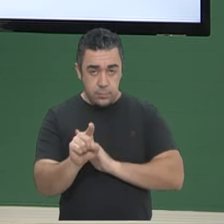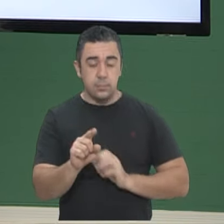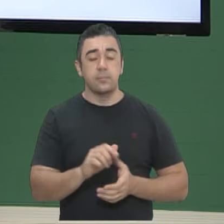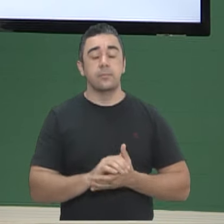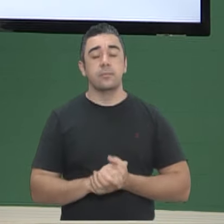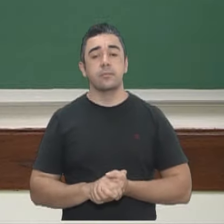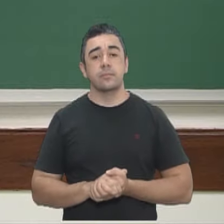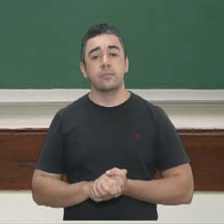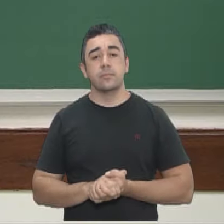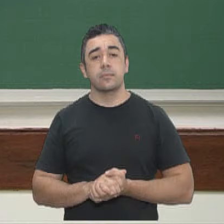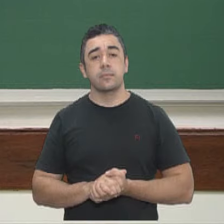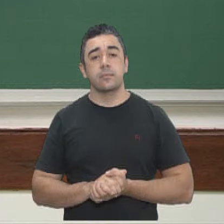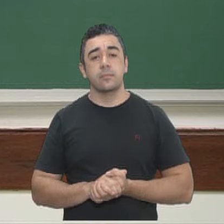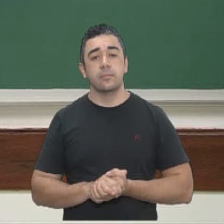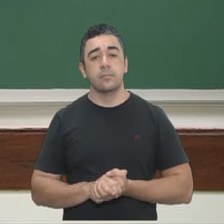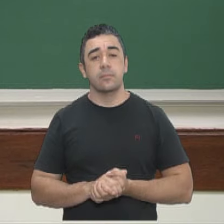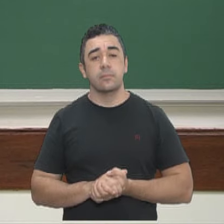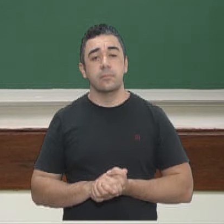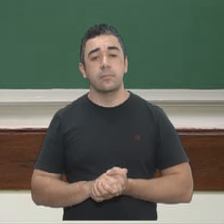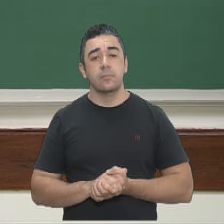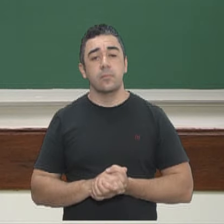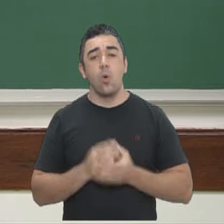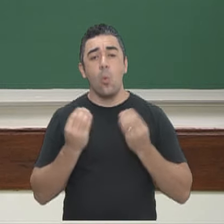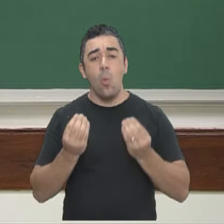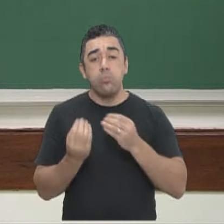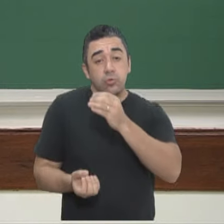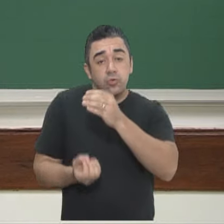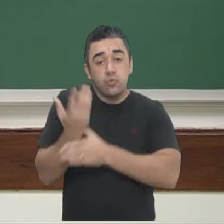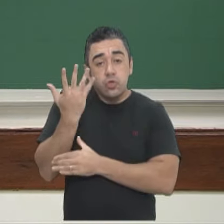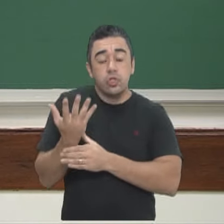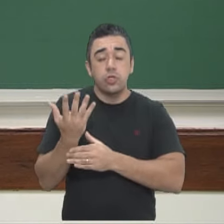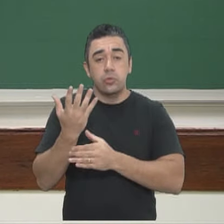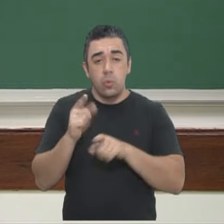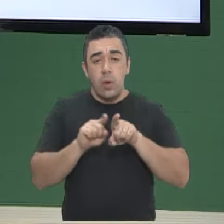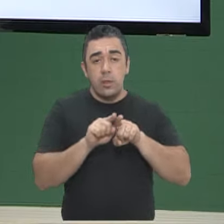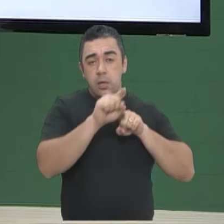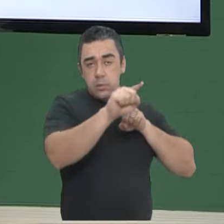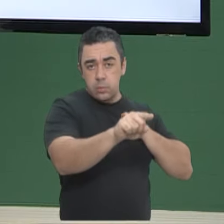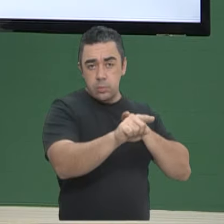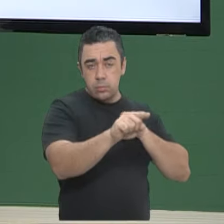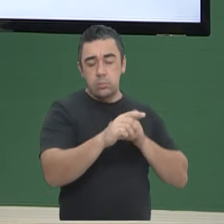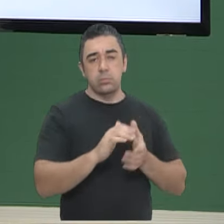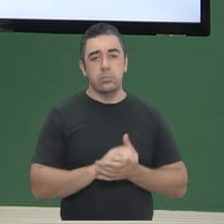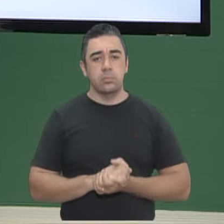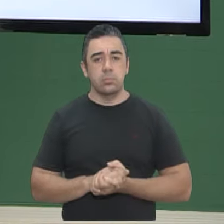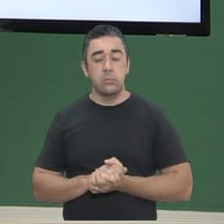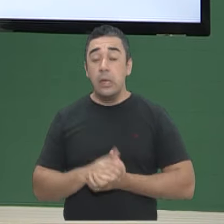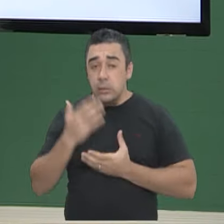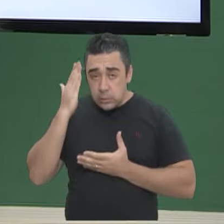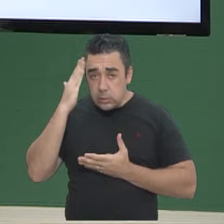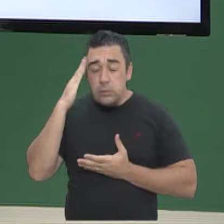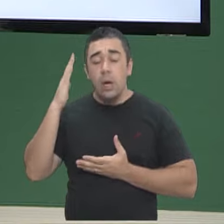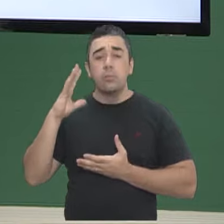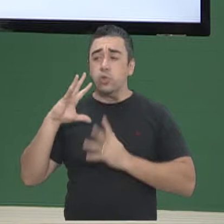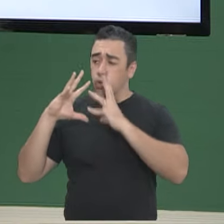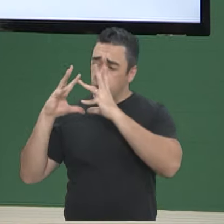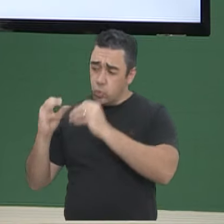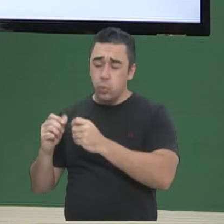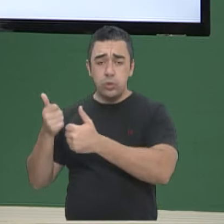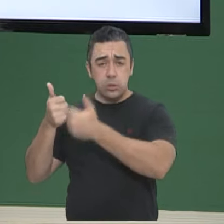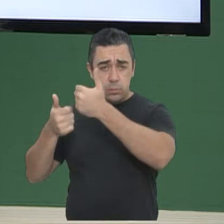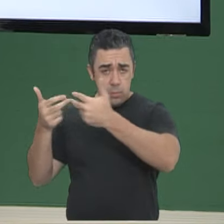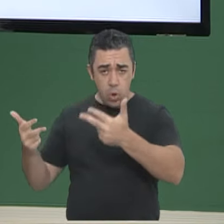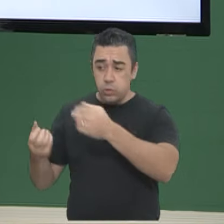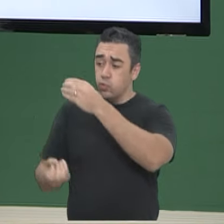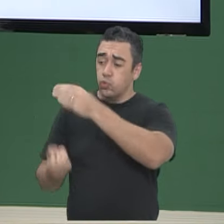caderno é: como surgiu o atletismo? Então, todo esporte a gente sabe que ele surgiu de alguma maneira em